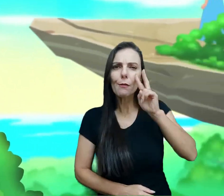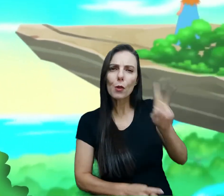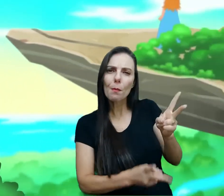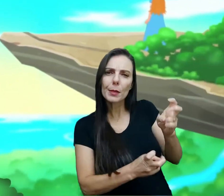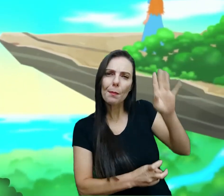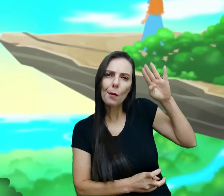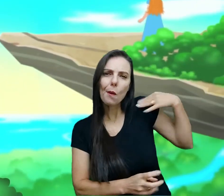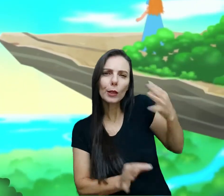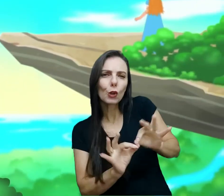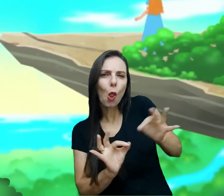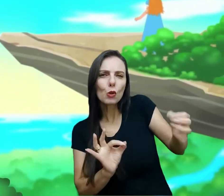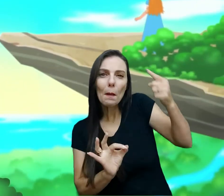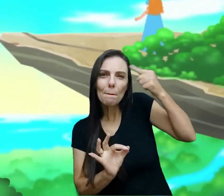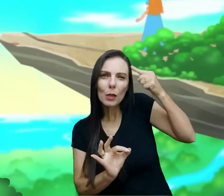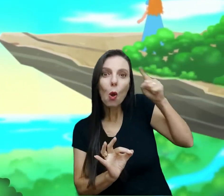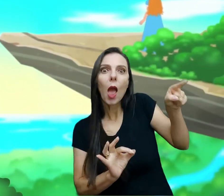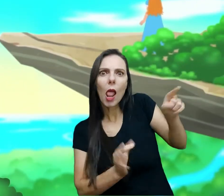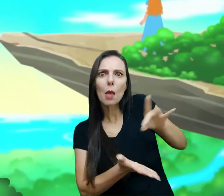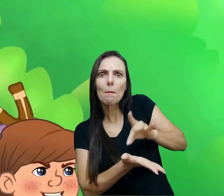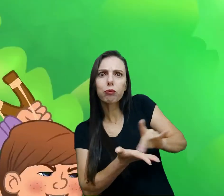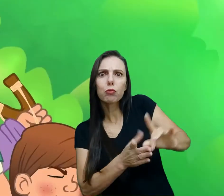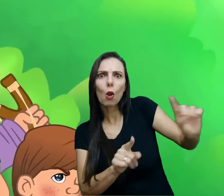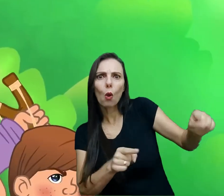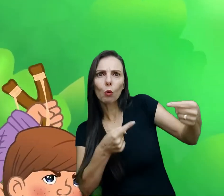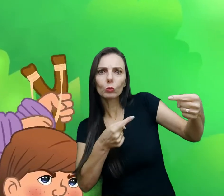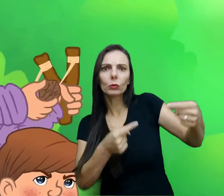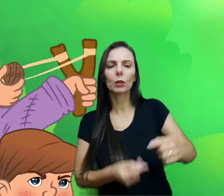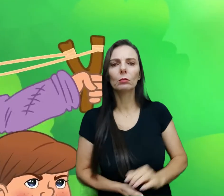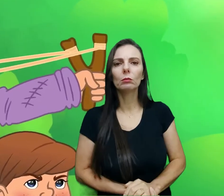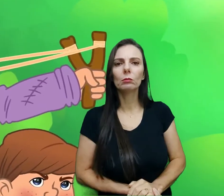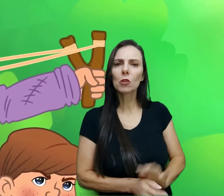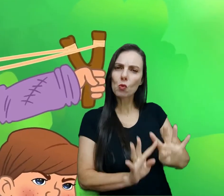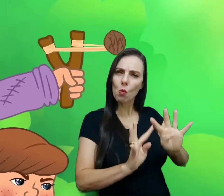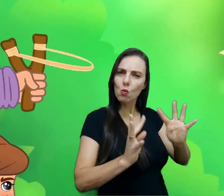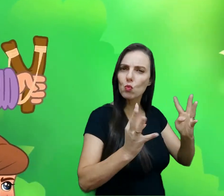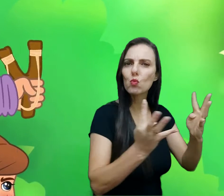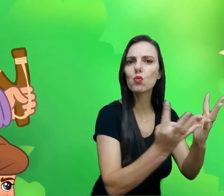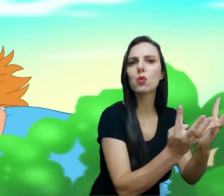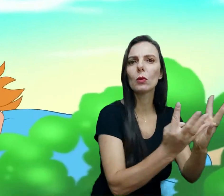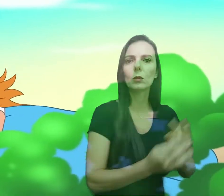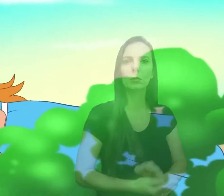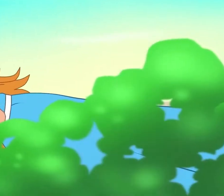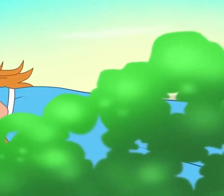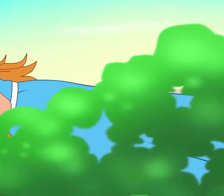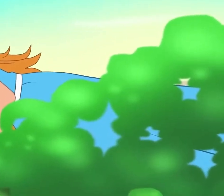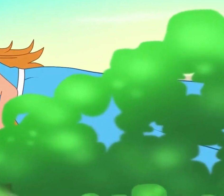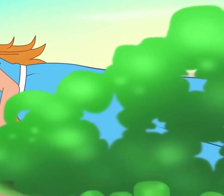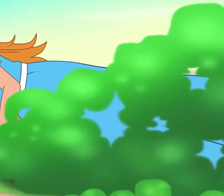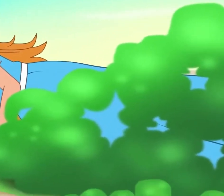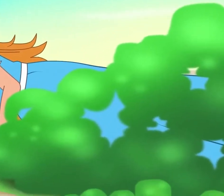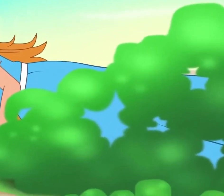Wendy de longe e acharam que ela era uma inimiga. E a cercaram.